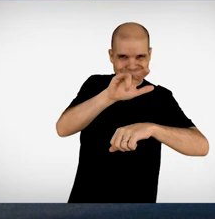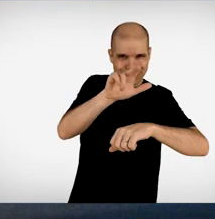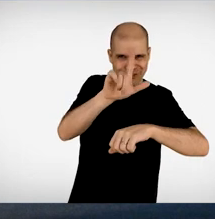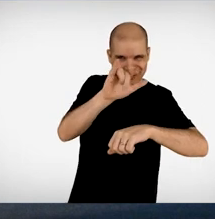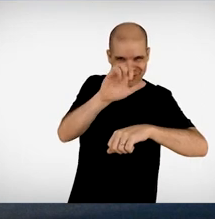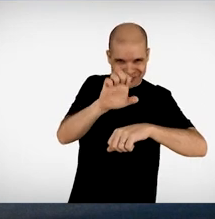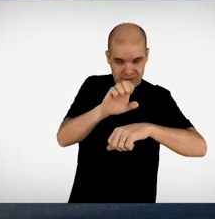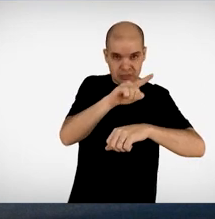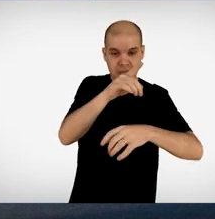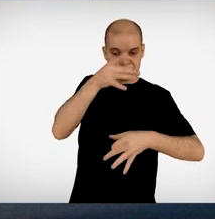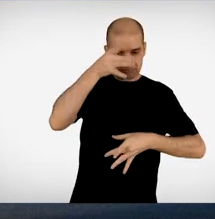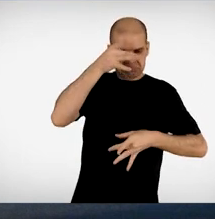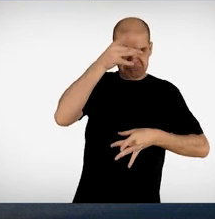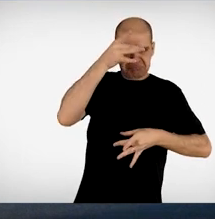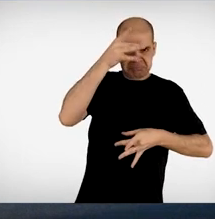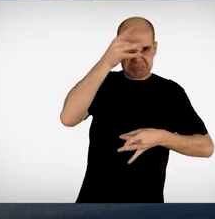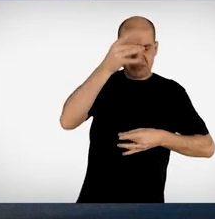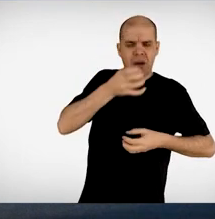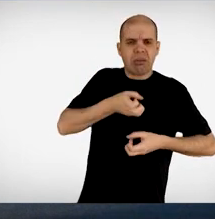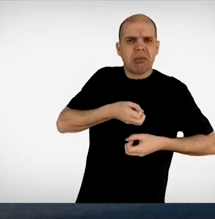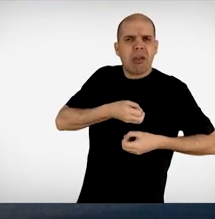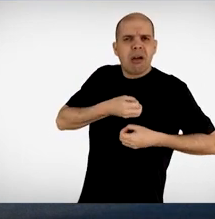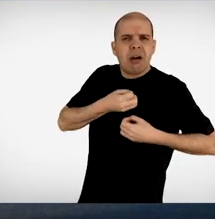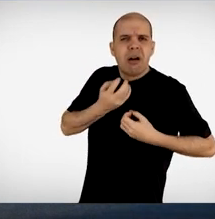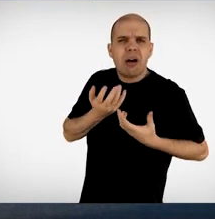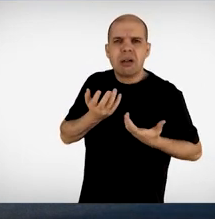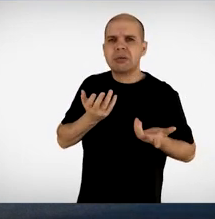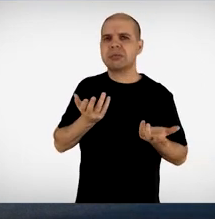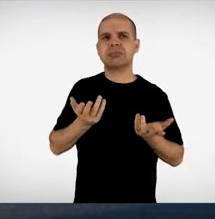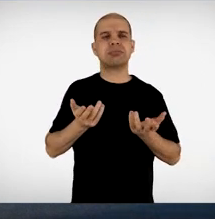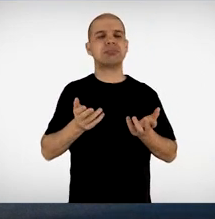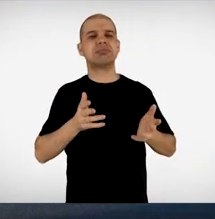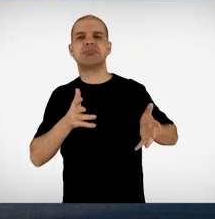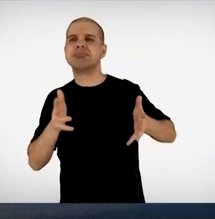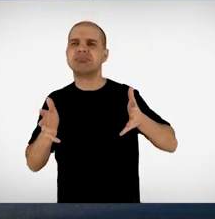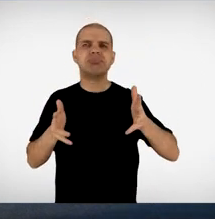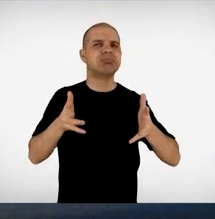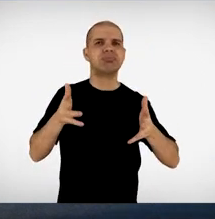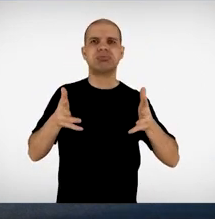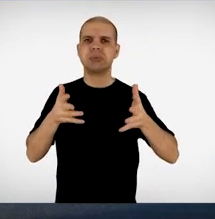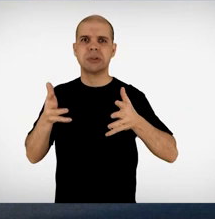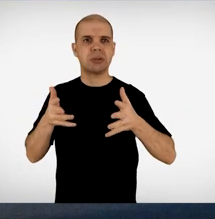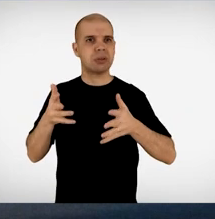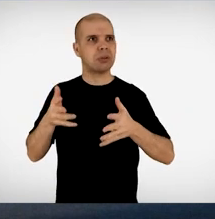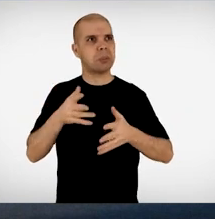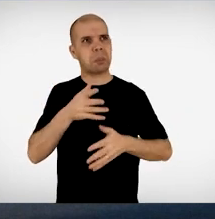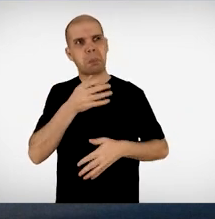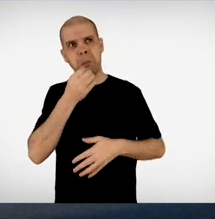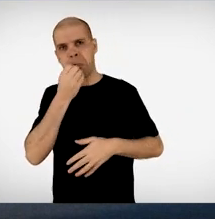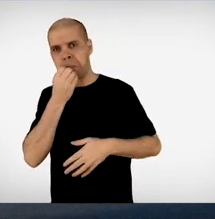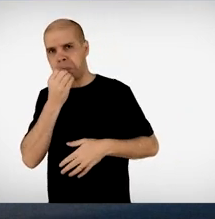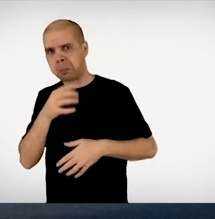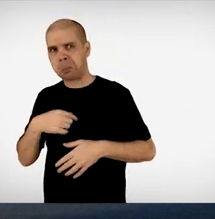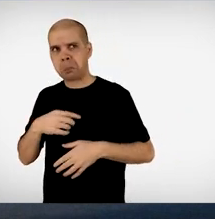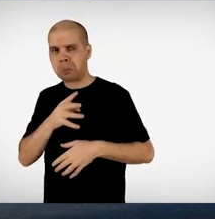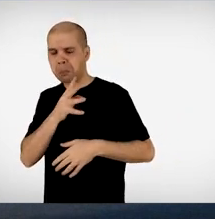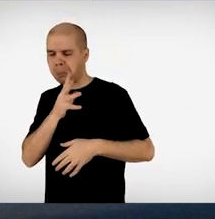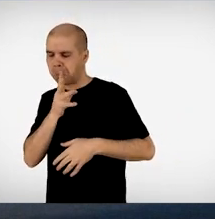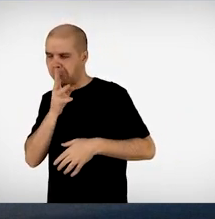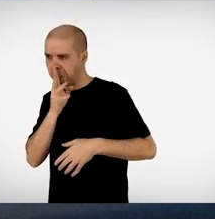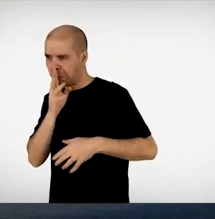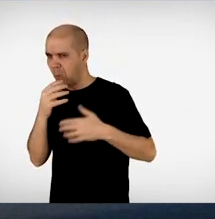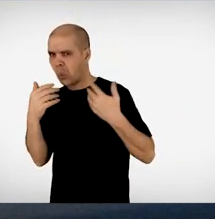vida dela, assim. E que eu acho que isso é muito... Uma crise que eu tive em algum momento da minha carreira